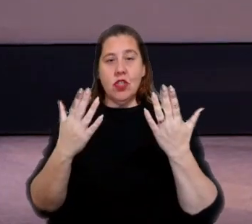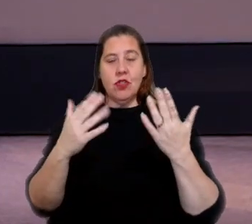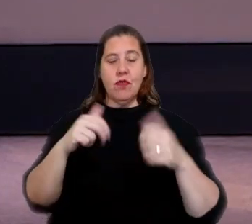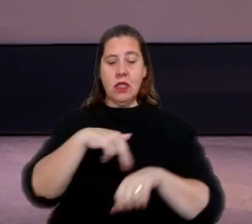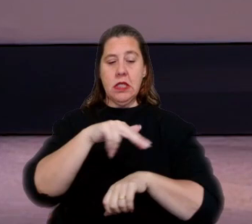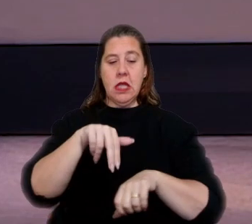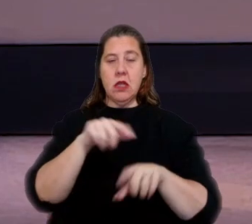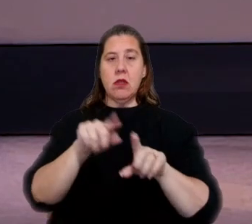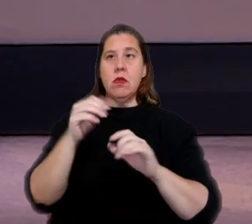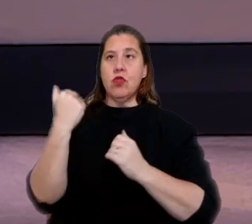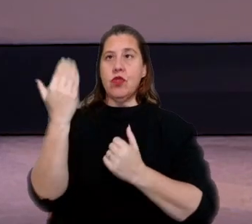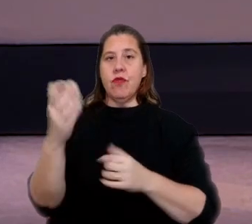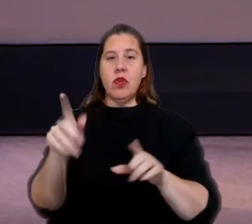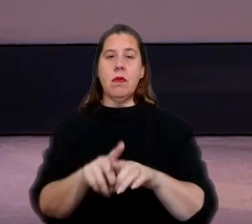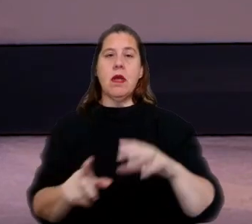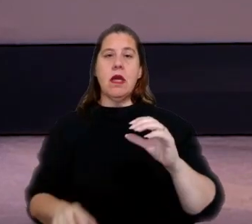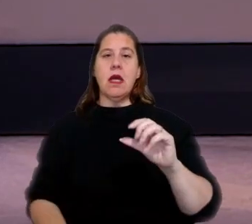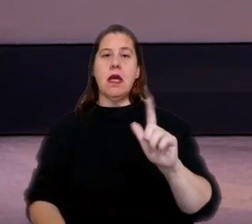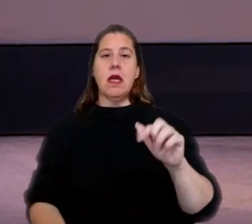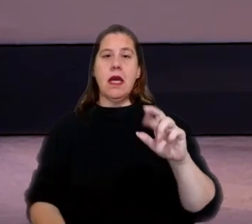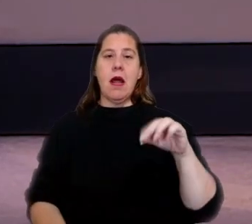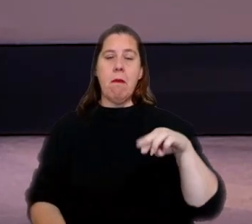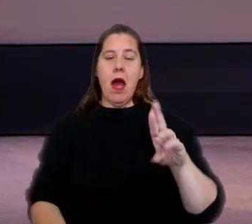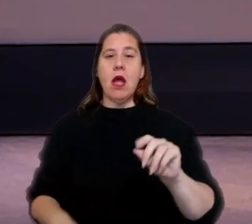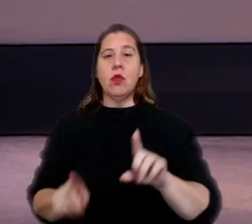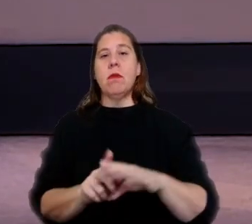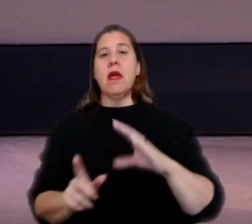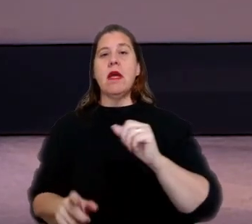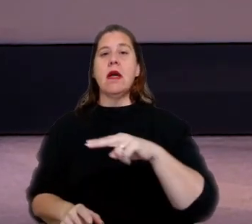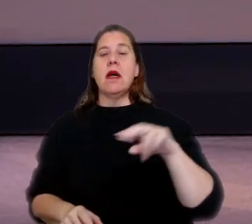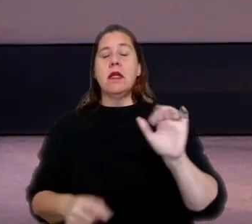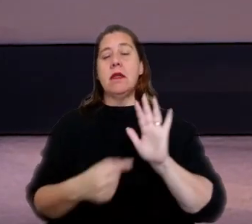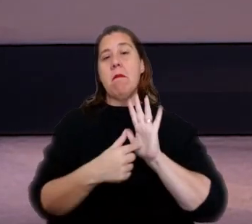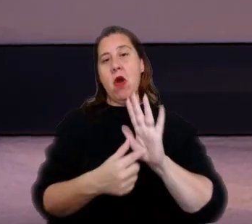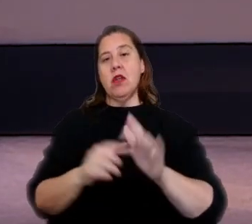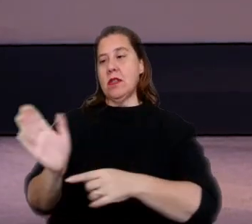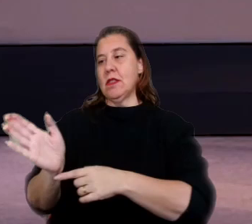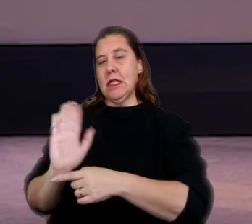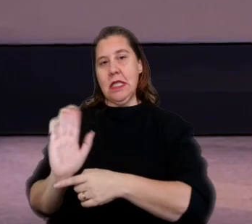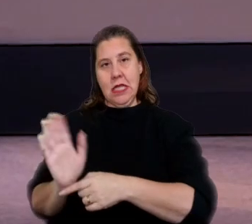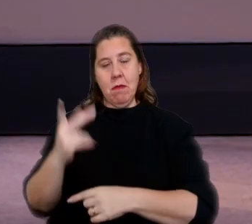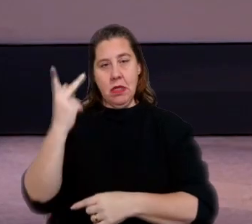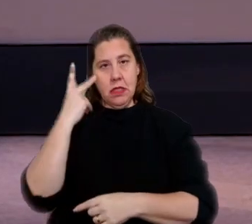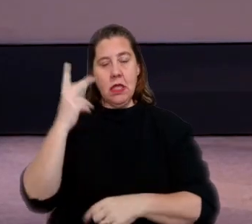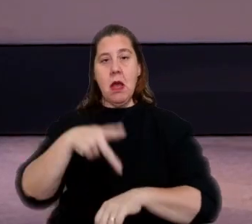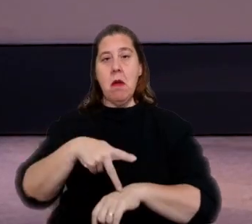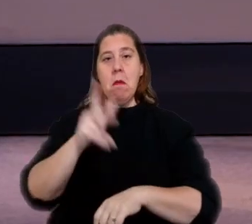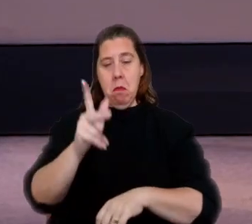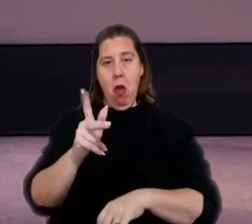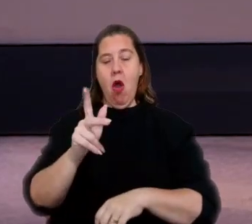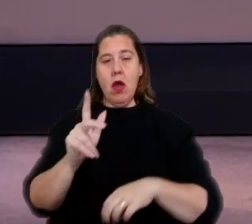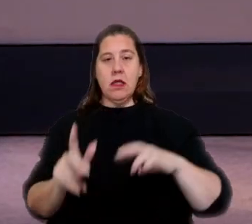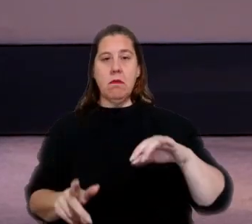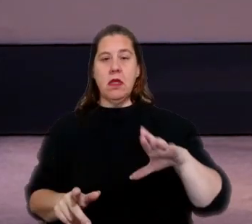festivais nacionais e internacionais, como Gramado e Cannes, além da Mostra de Cinema de São Paulo. Tem pós-graduação